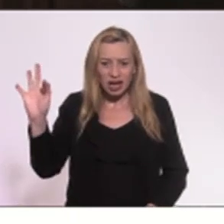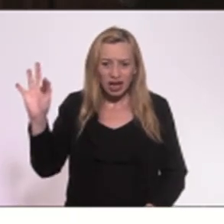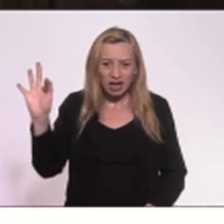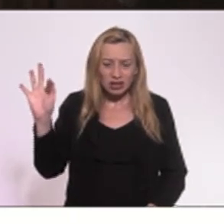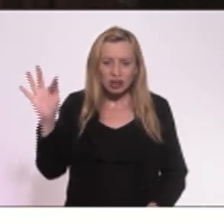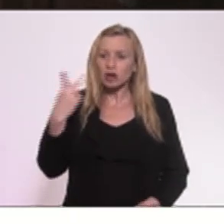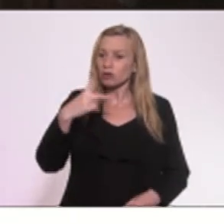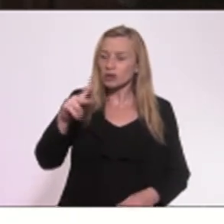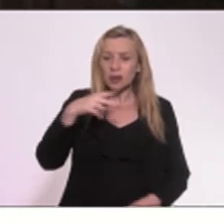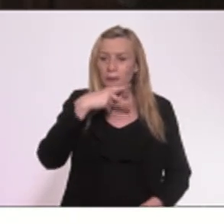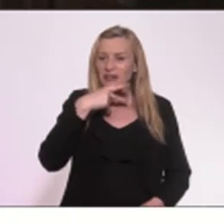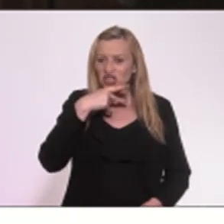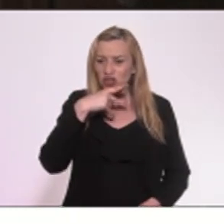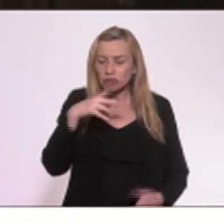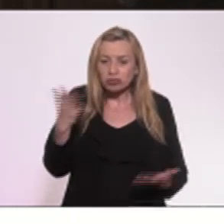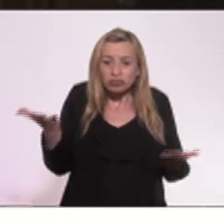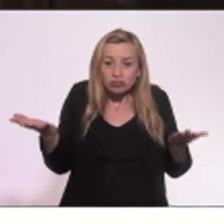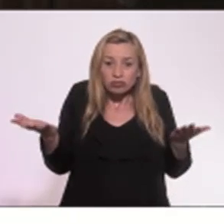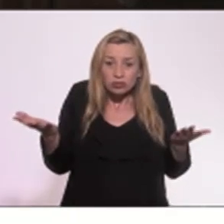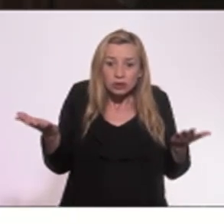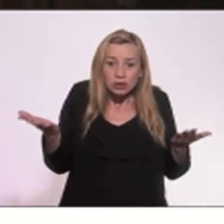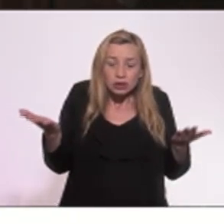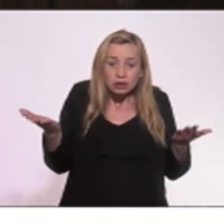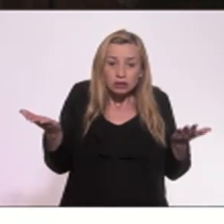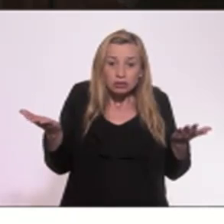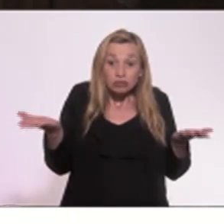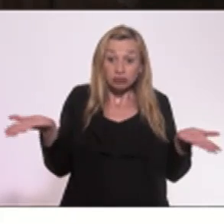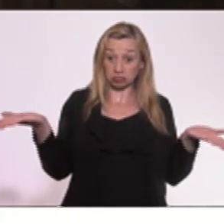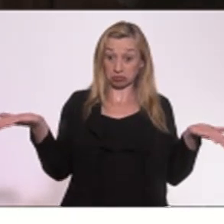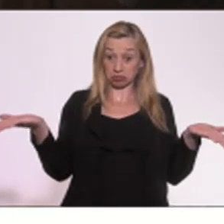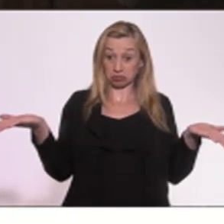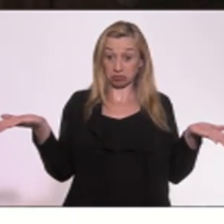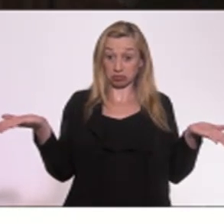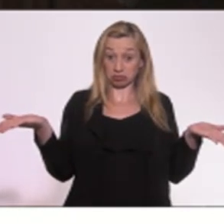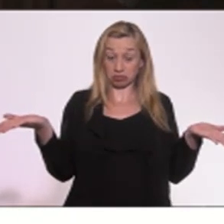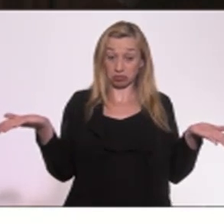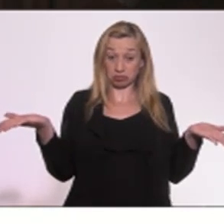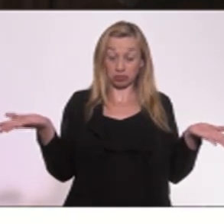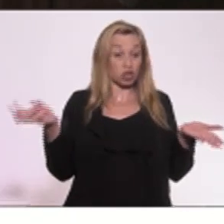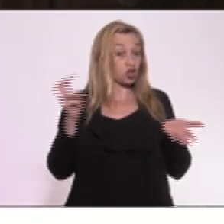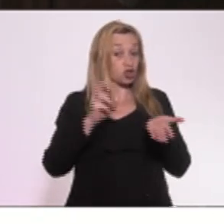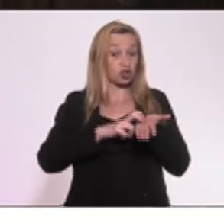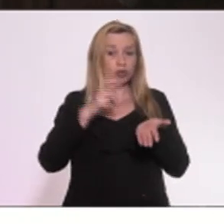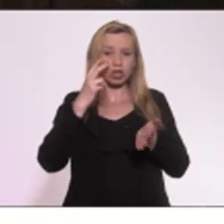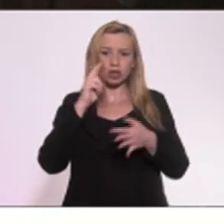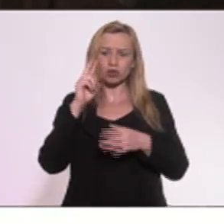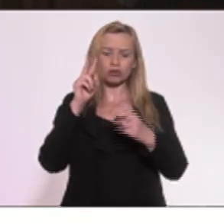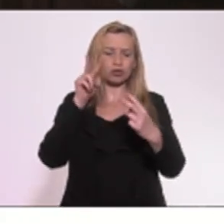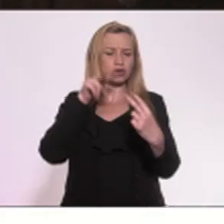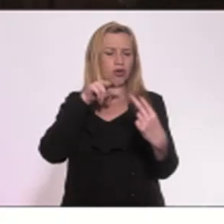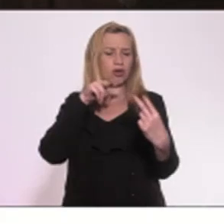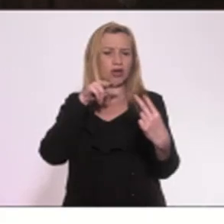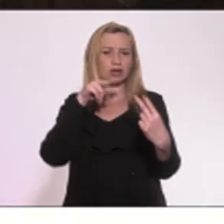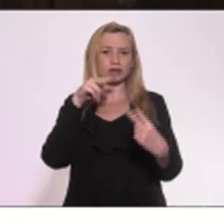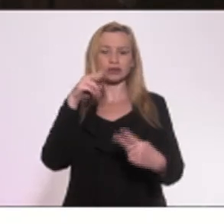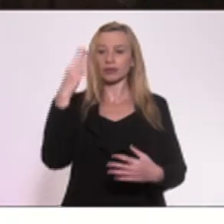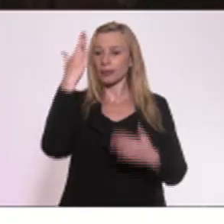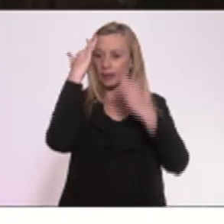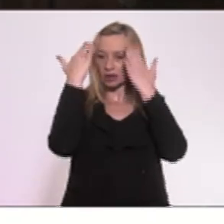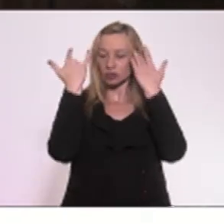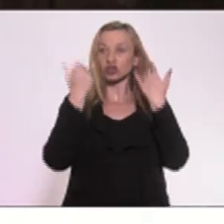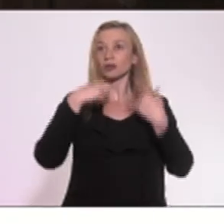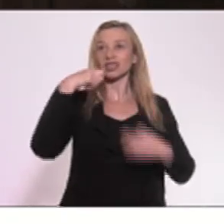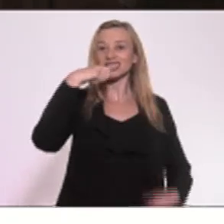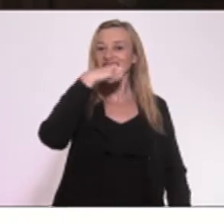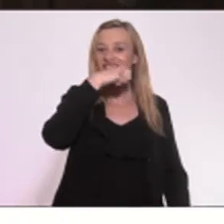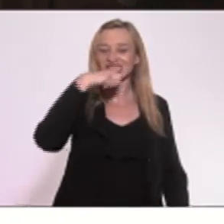seu partido e, quiçá, quando de manhã se olha no espelho, pelo menos para escovar os